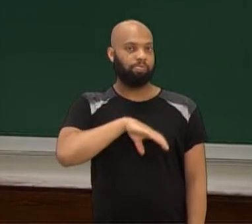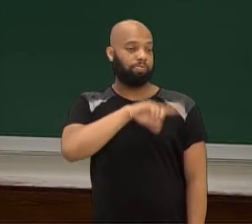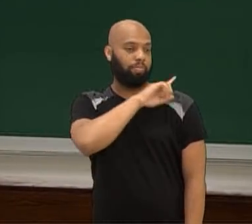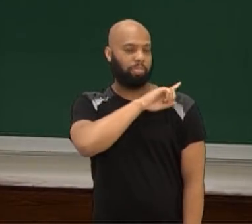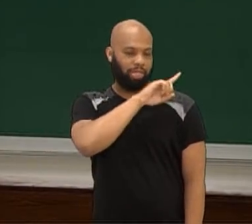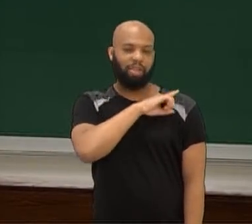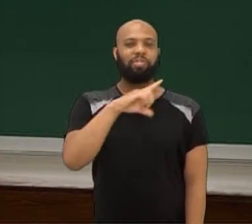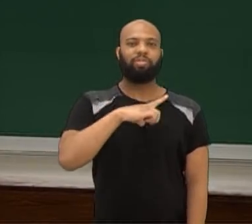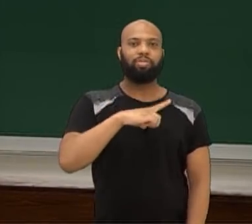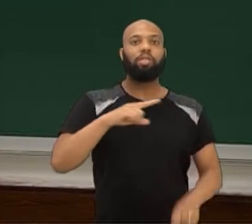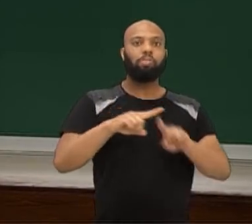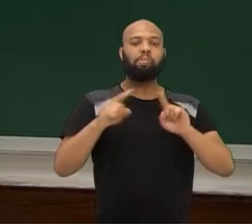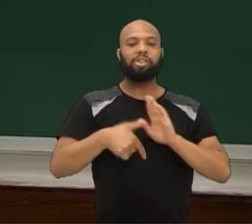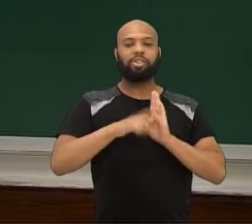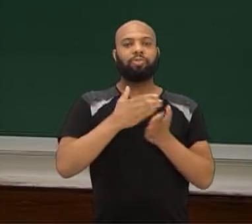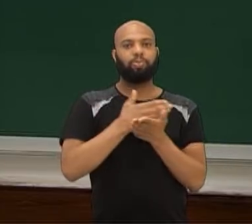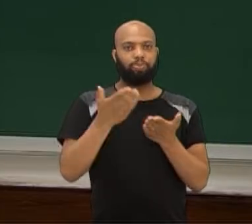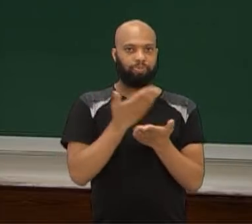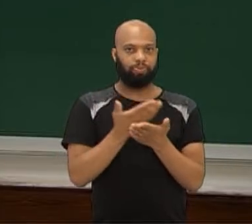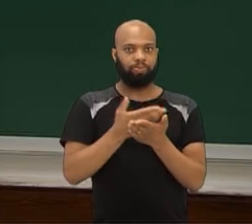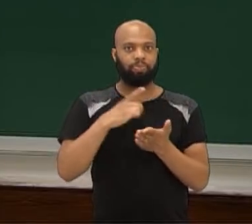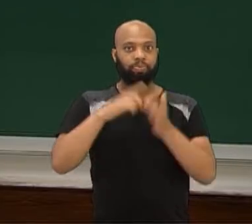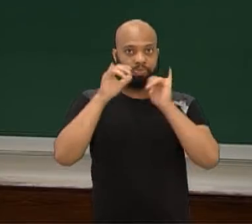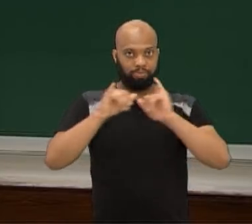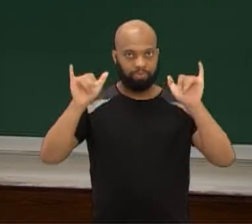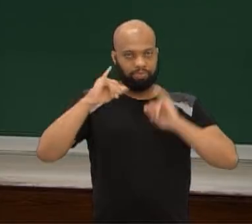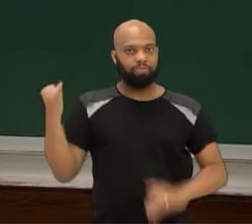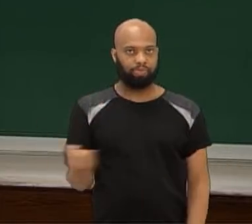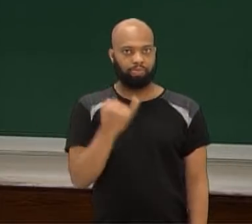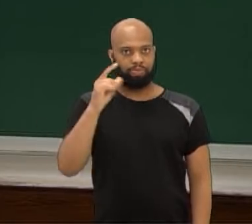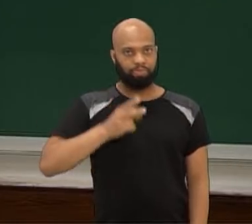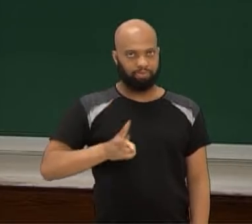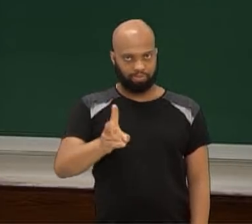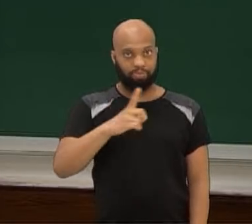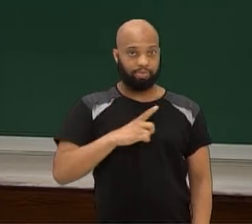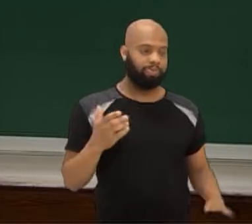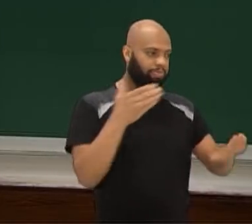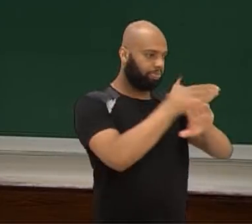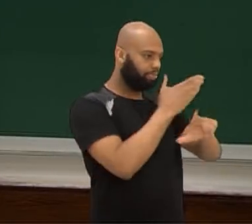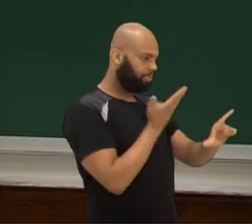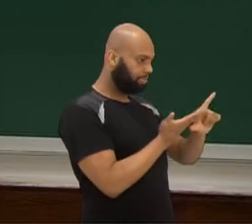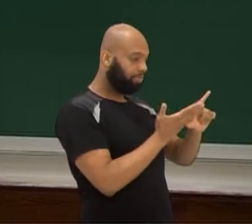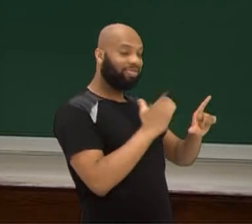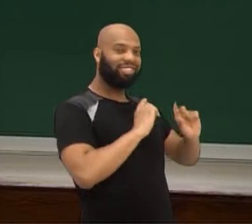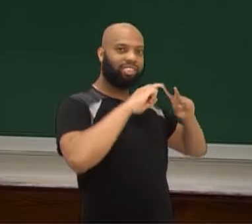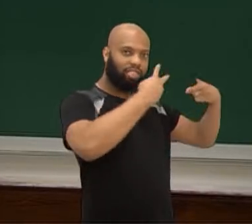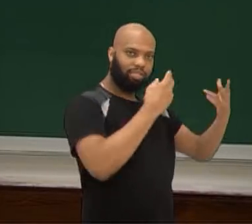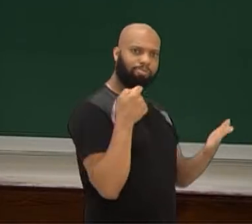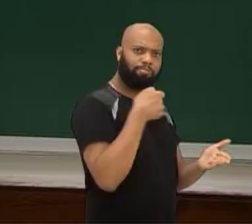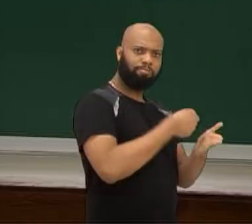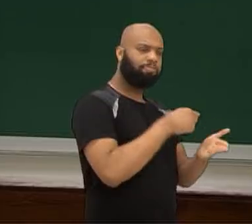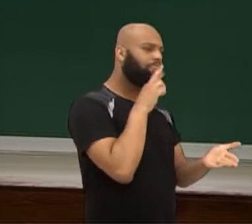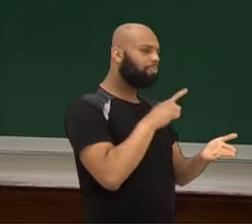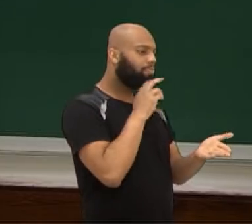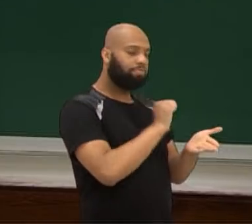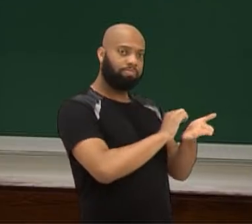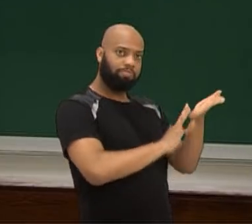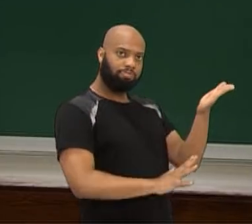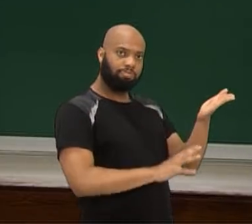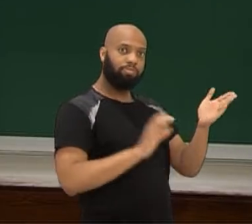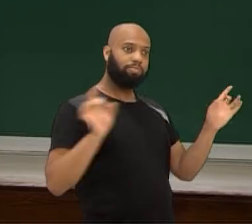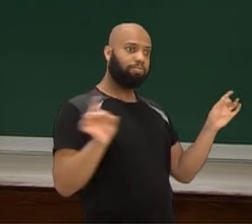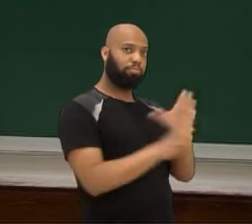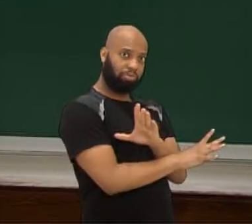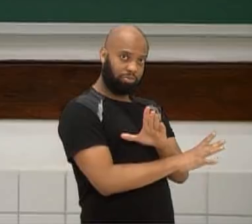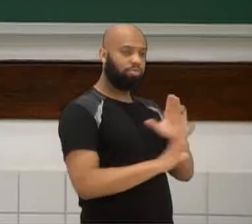da primeira série. Antes de iniciarmos a aula, vou retomar aquele recado. Não deixem de entrar no Class, fazer a atividade e garantir a